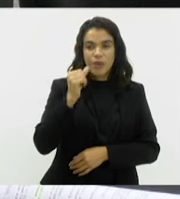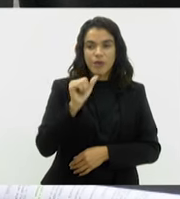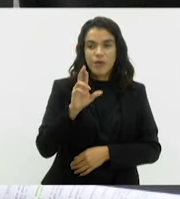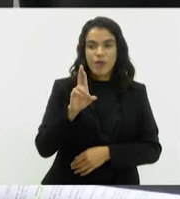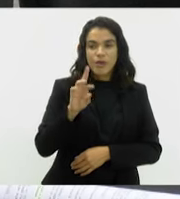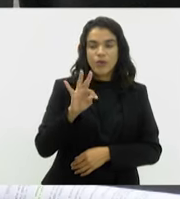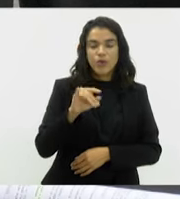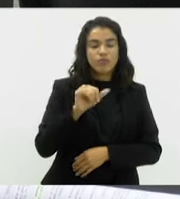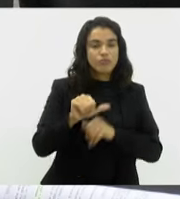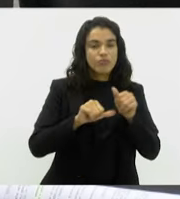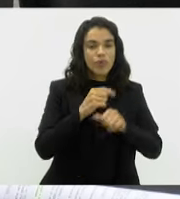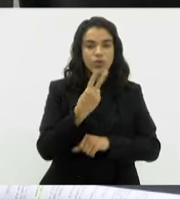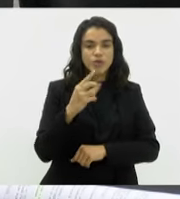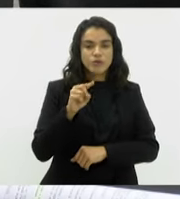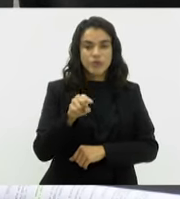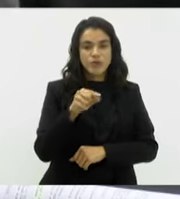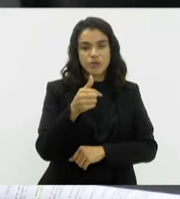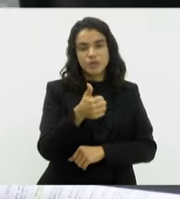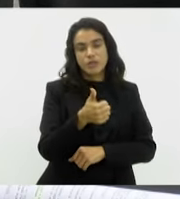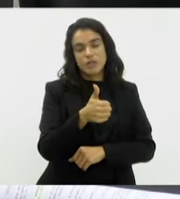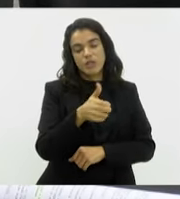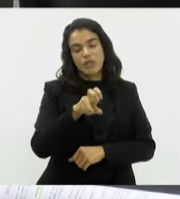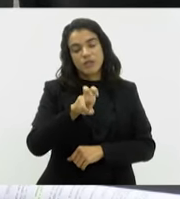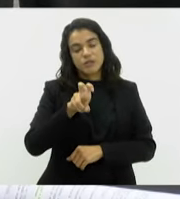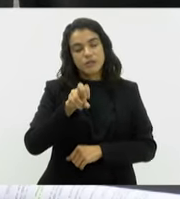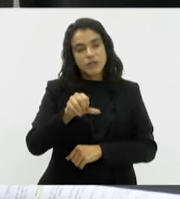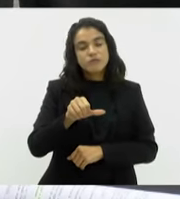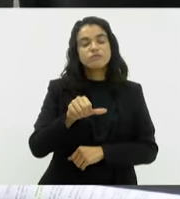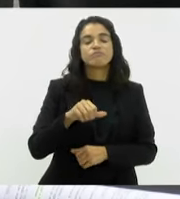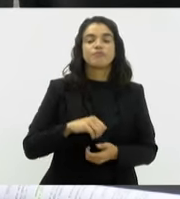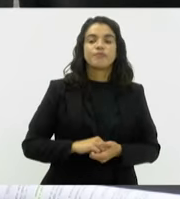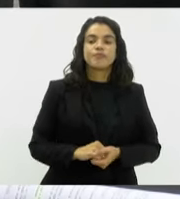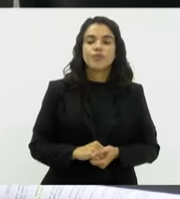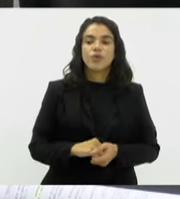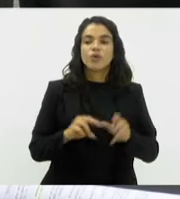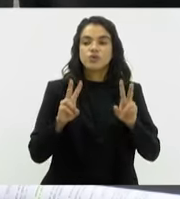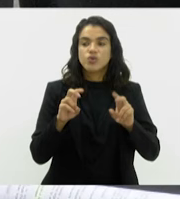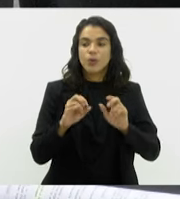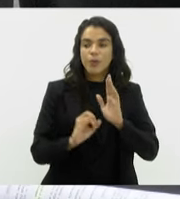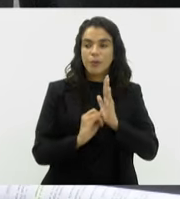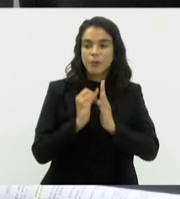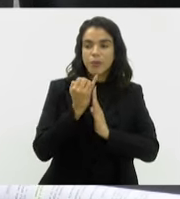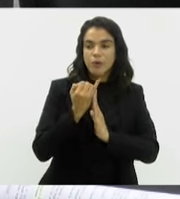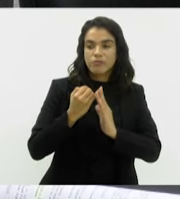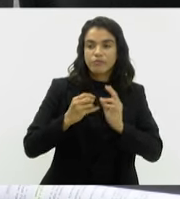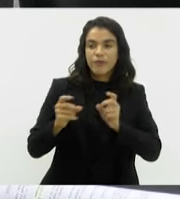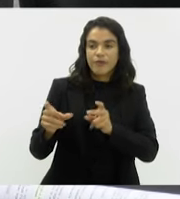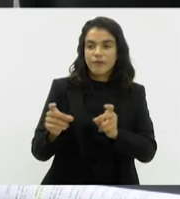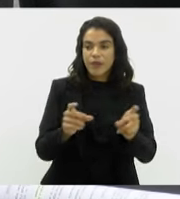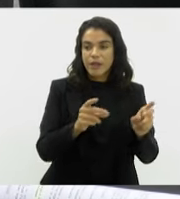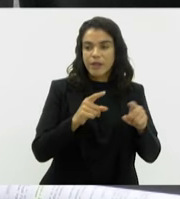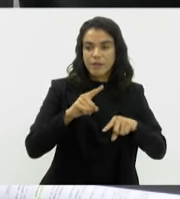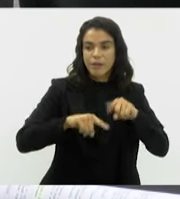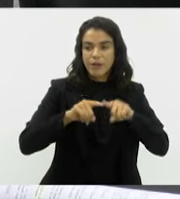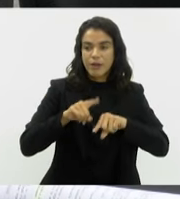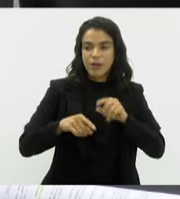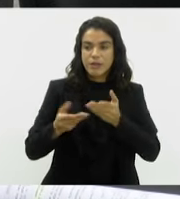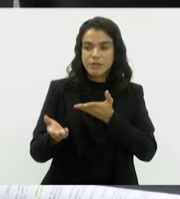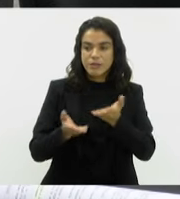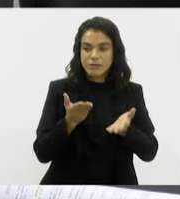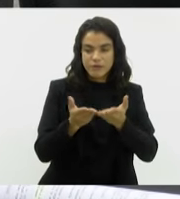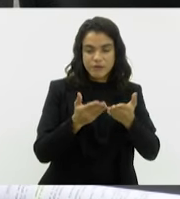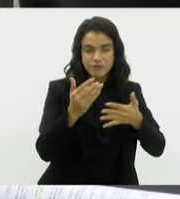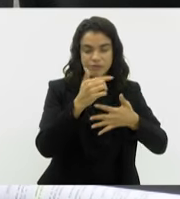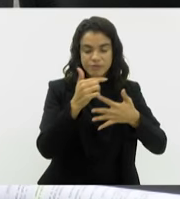altera a lei 2657, de 26 de dezembro de 1996, que dispõe sobre o imposto sobre circulação de mercadorias e serviços e dá outras